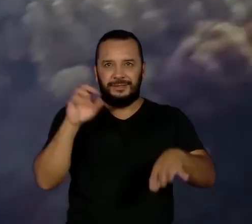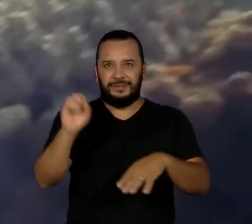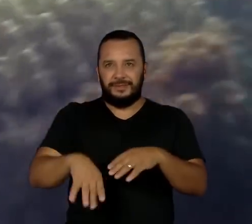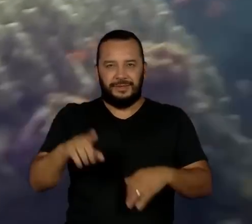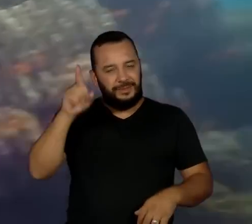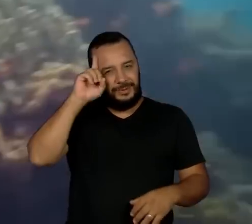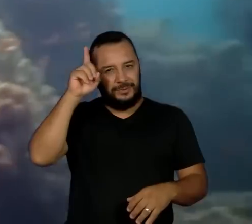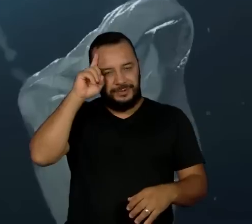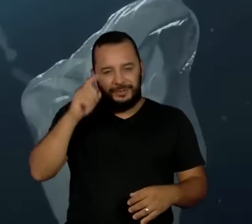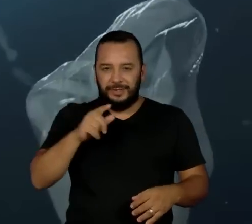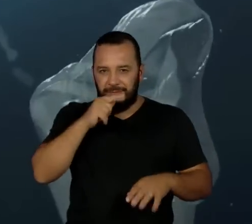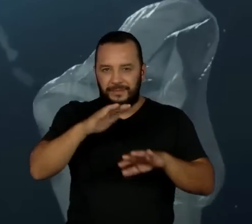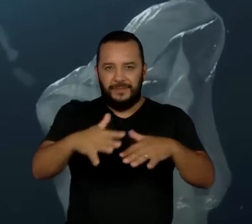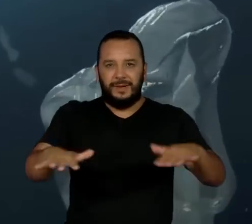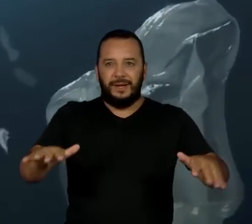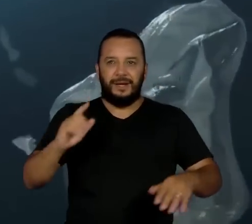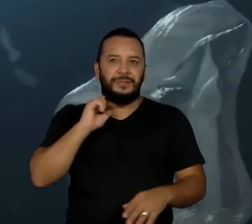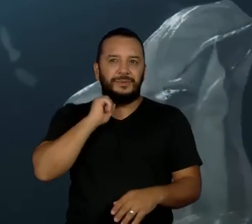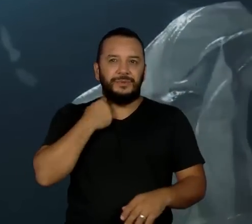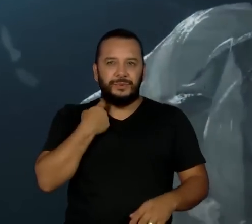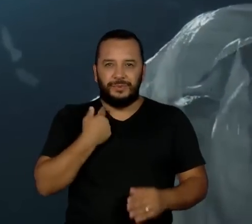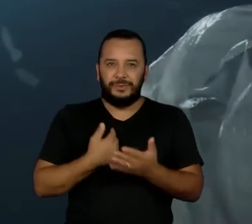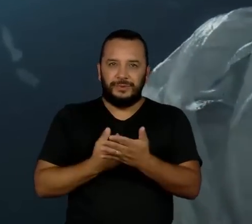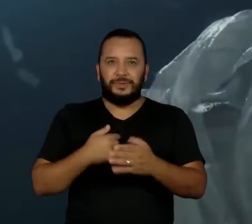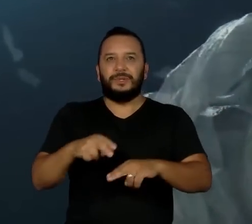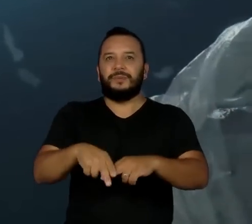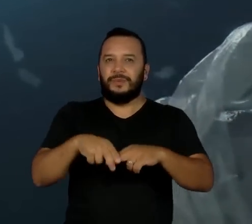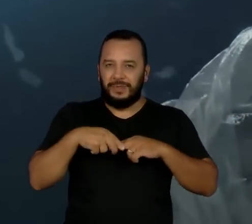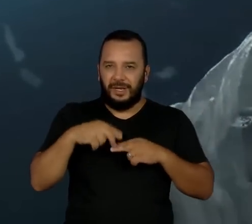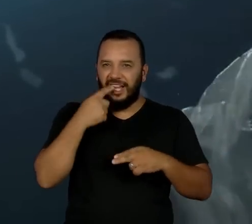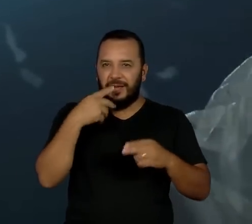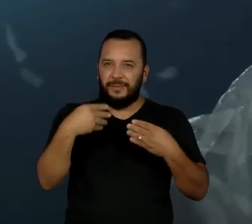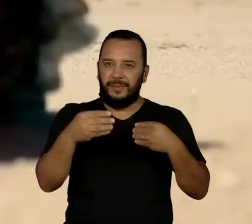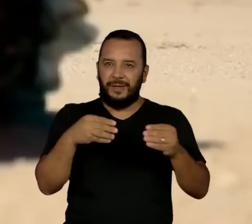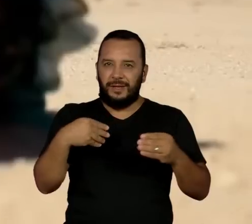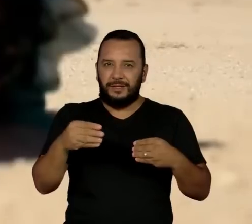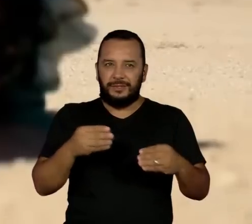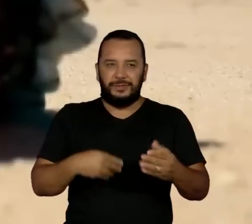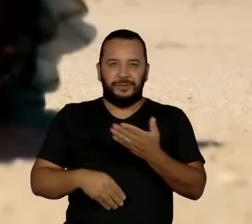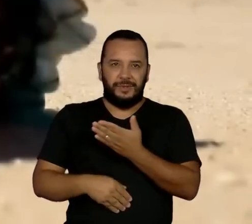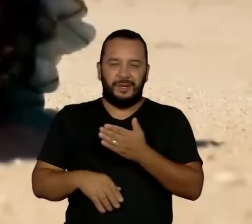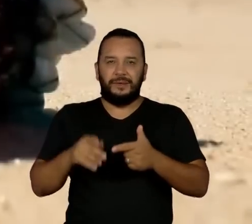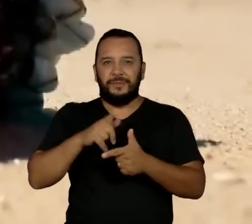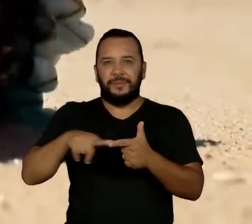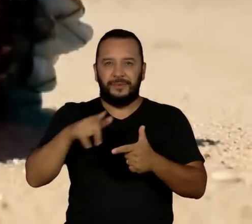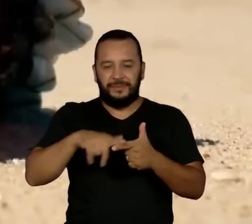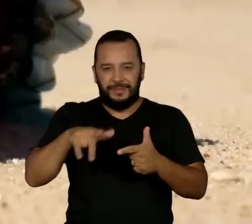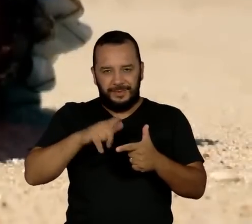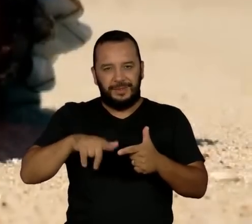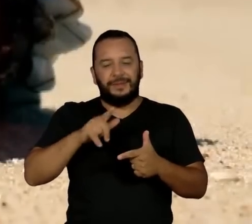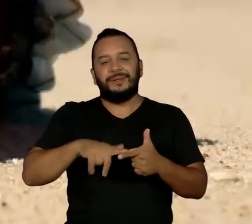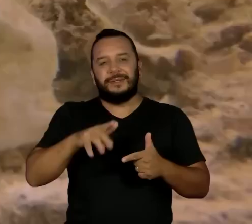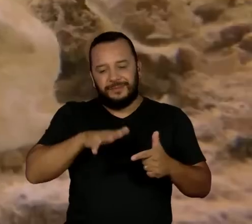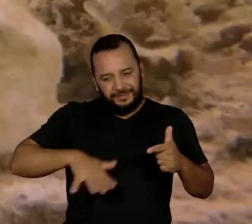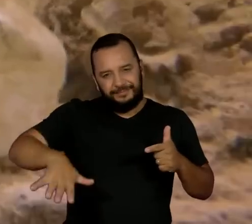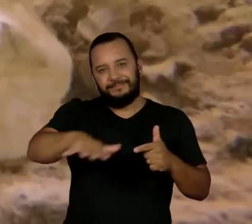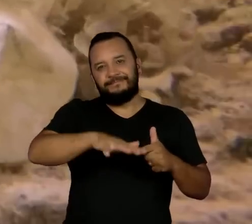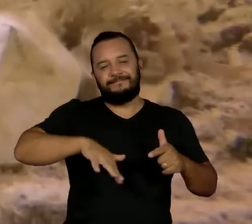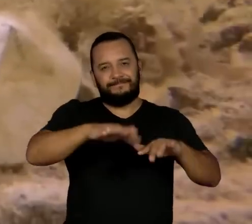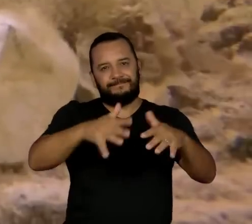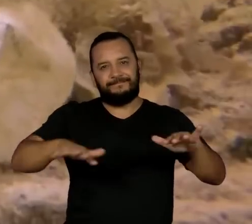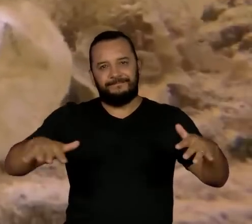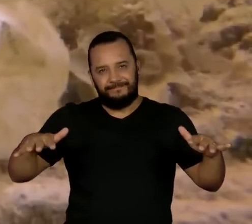poluição dos oceanos, causada principalmente por plásticos, é um dos maiores problemas ambientais provocados